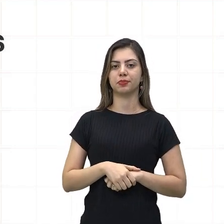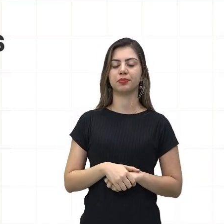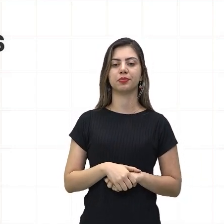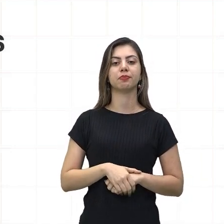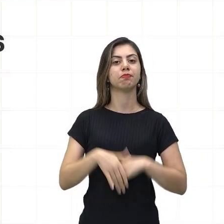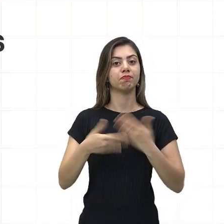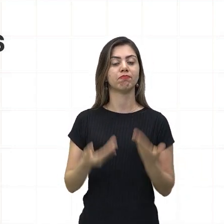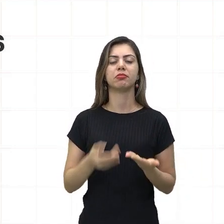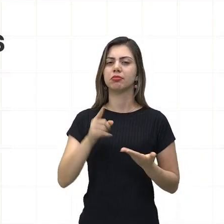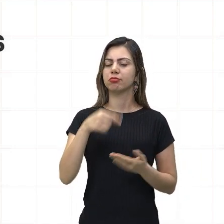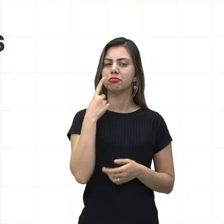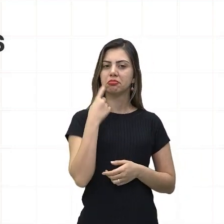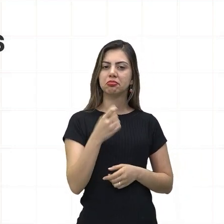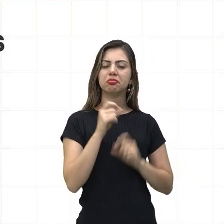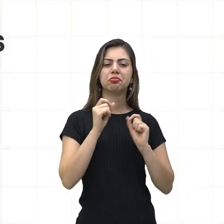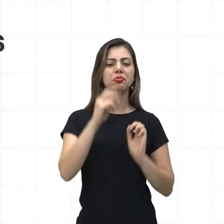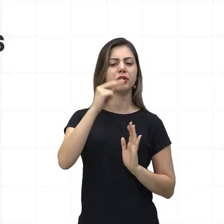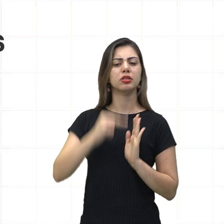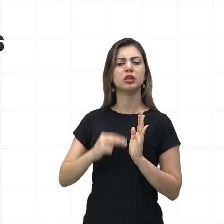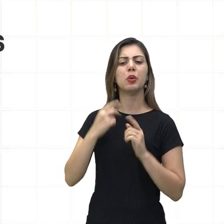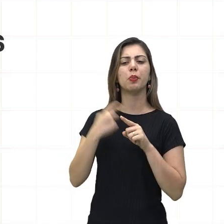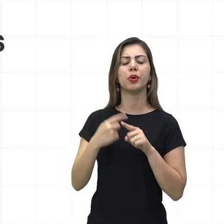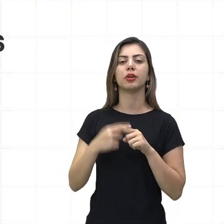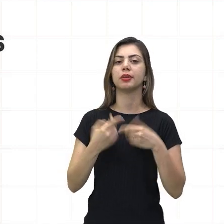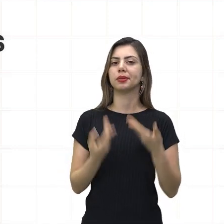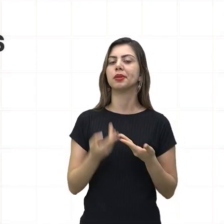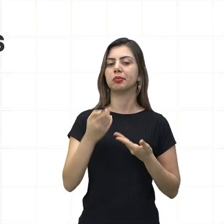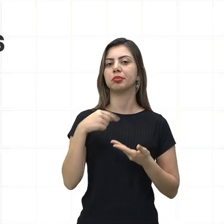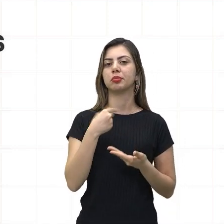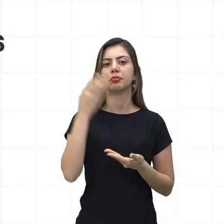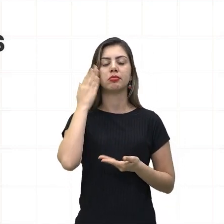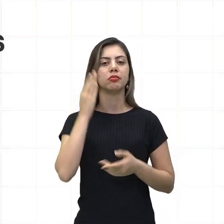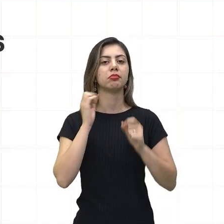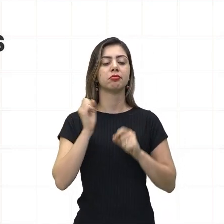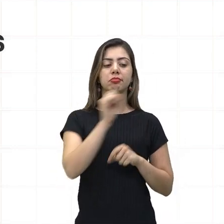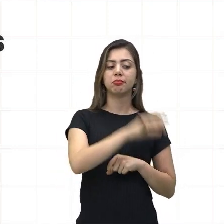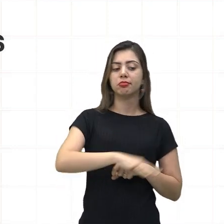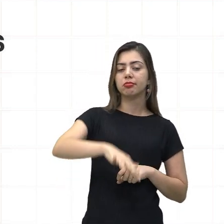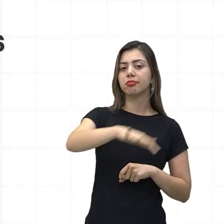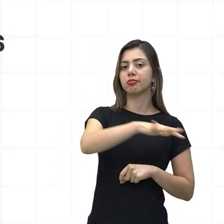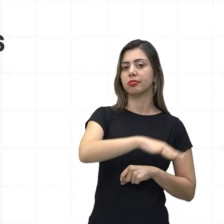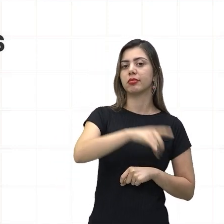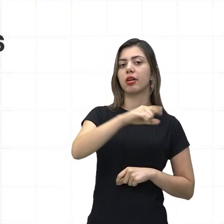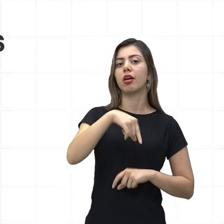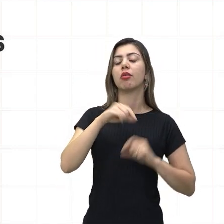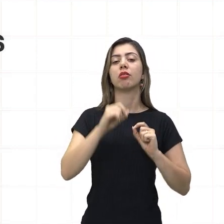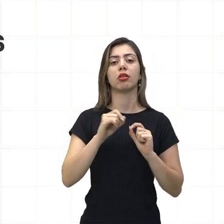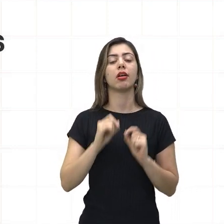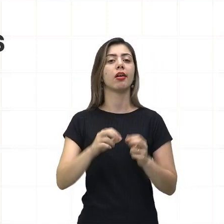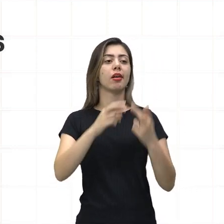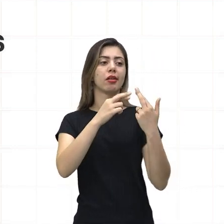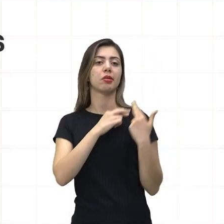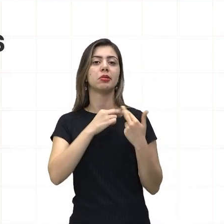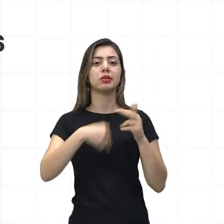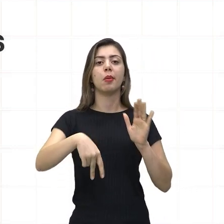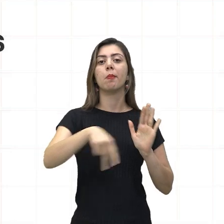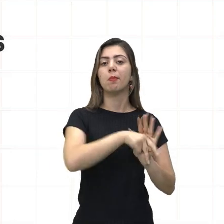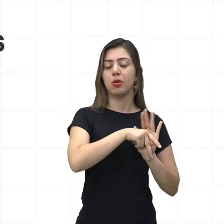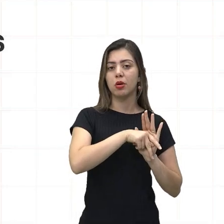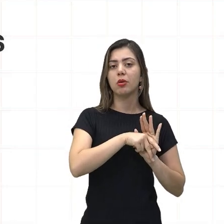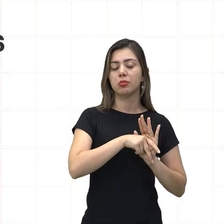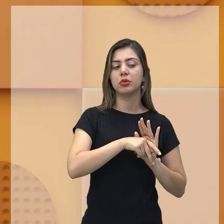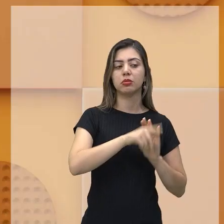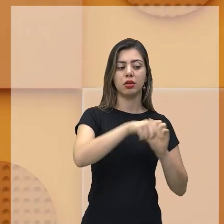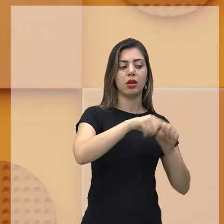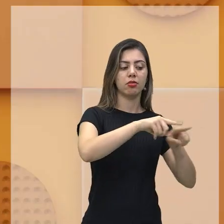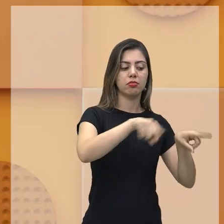existentes. Isso aqui é interessante, tá, gente? Por quê? As terras que hoje estão sob responsabilidade, sob domínio das populações